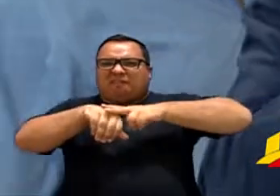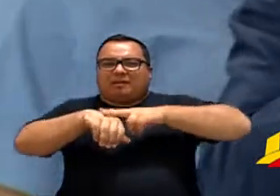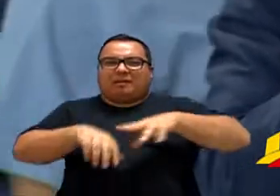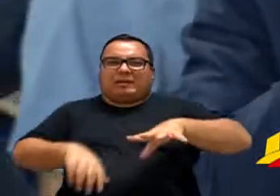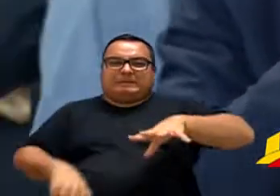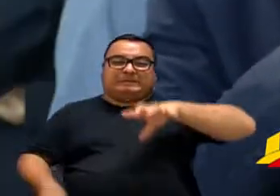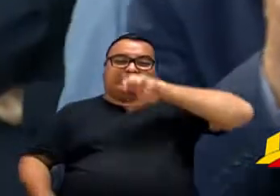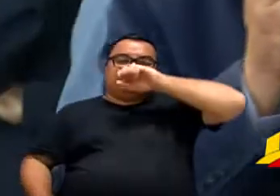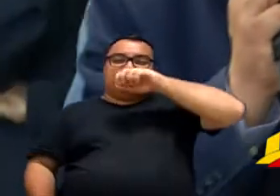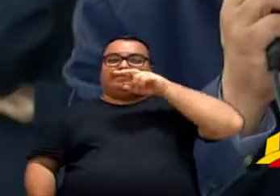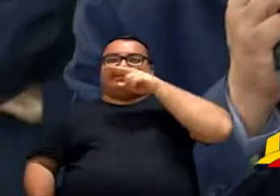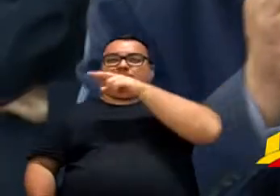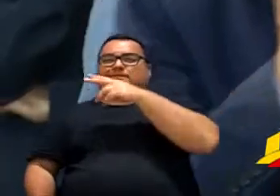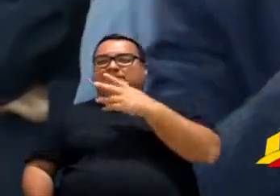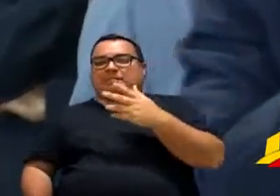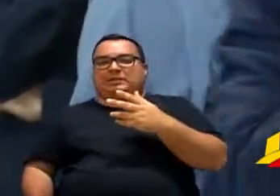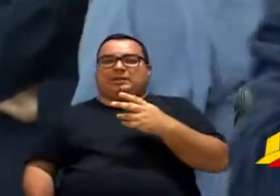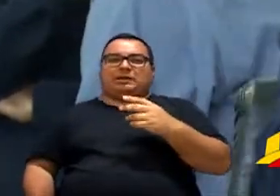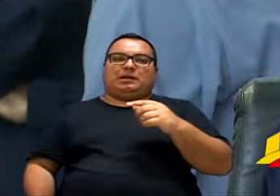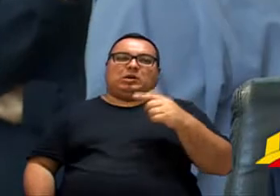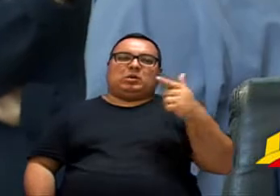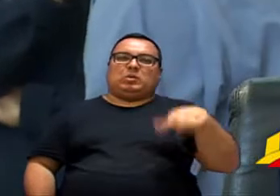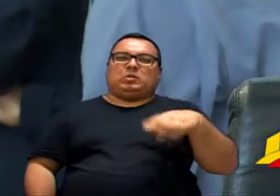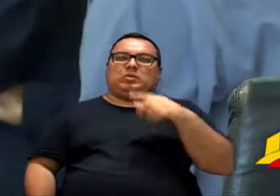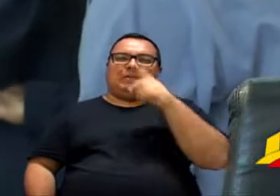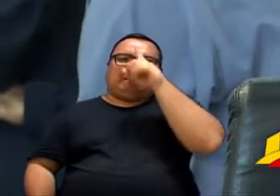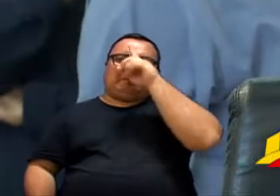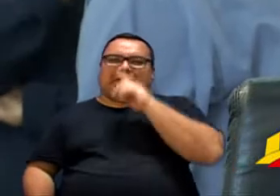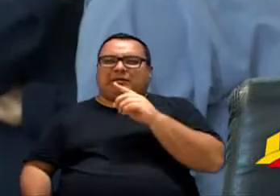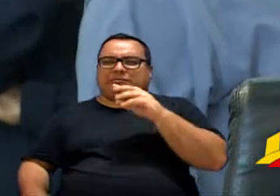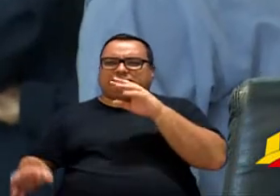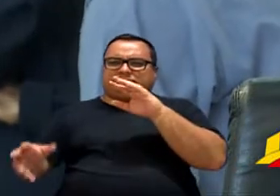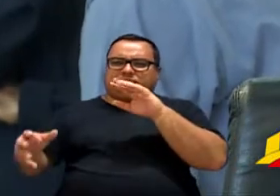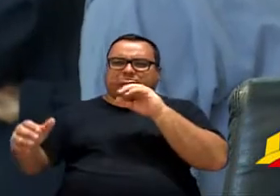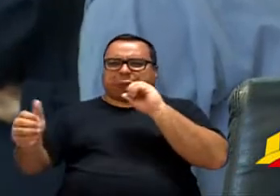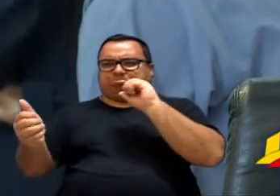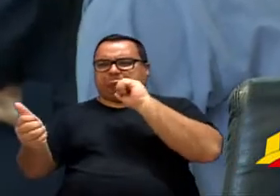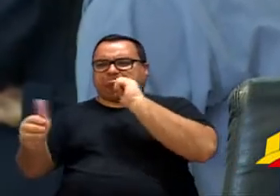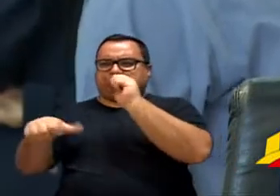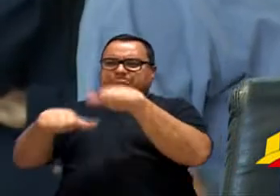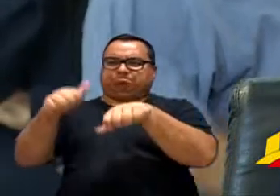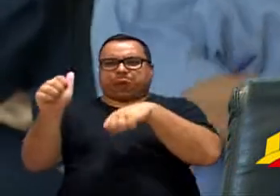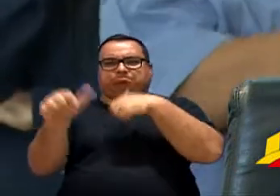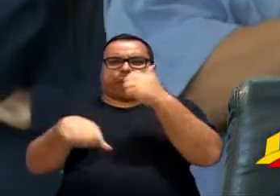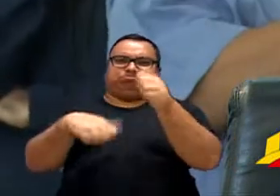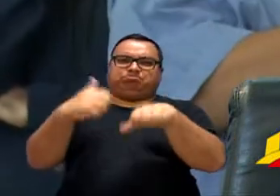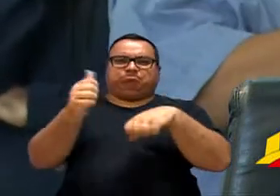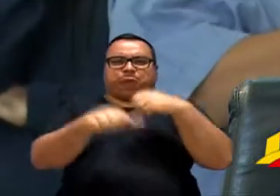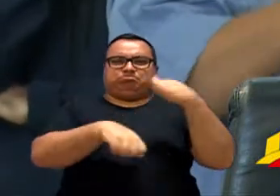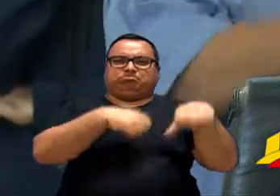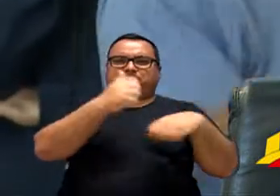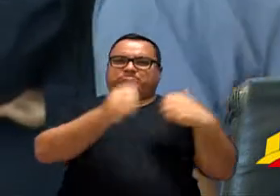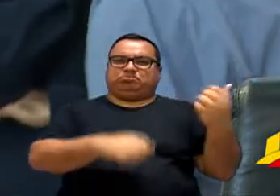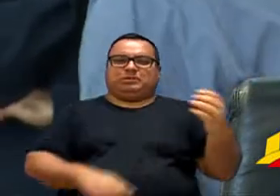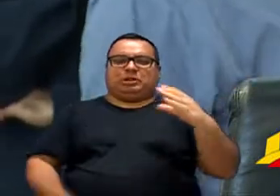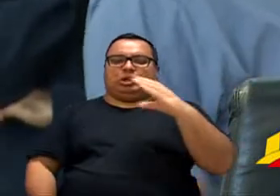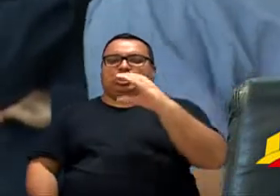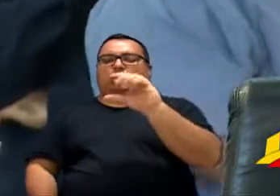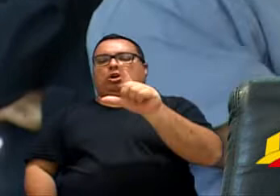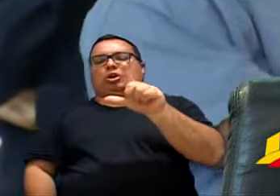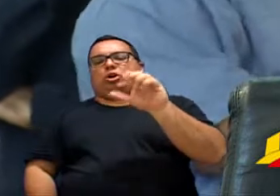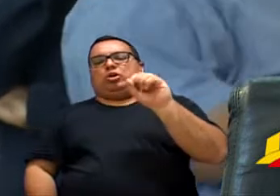cheiro forte outro dia tava amarelada outro dia tava com um cloro segundo fala que tem lá o A a